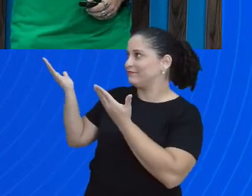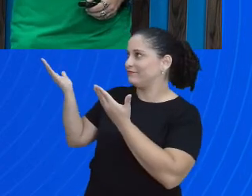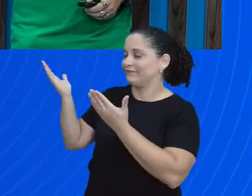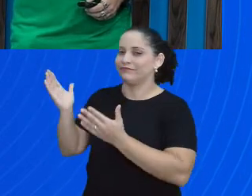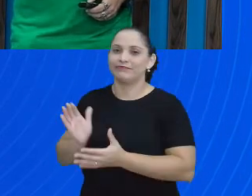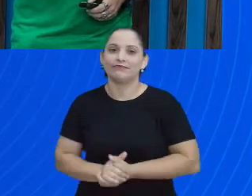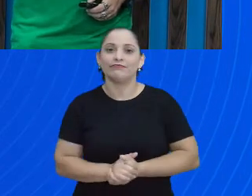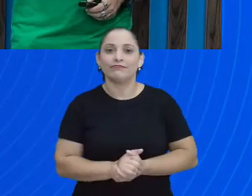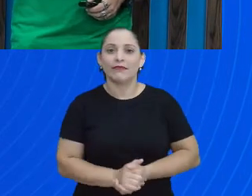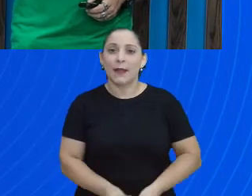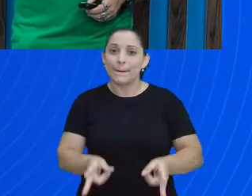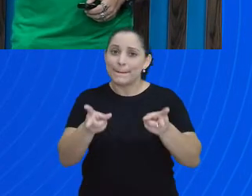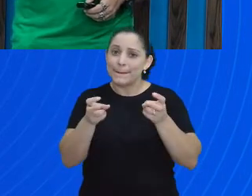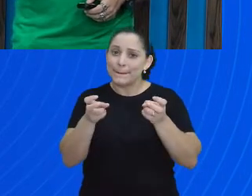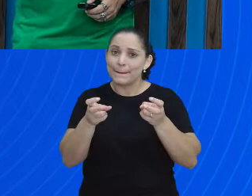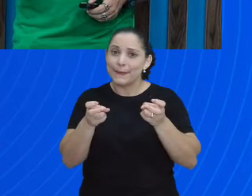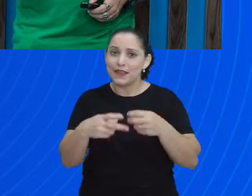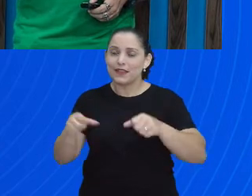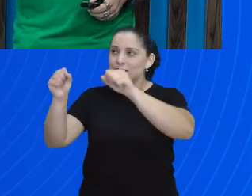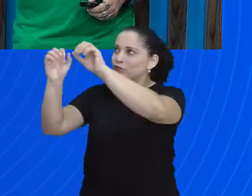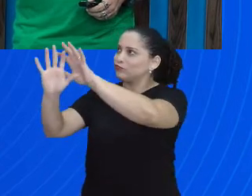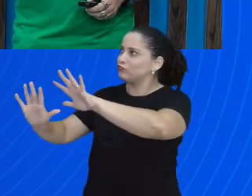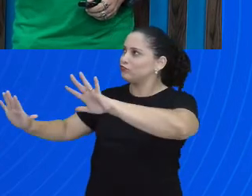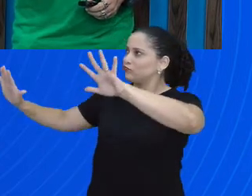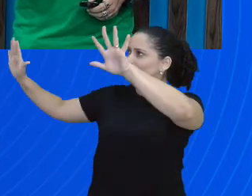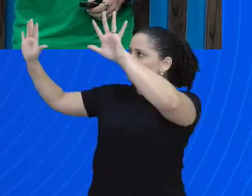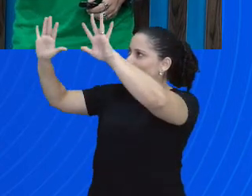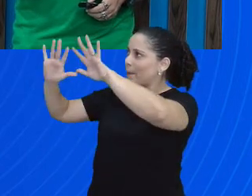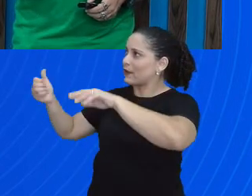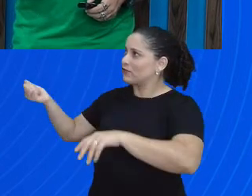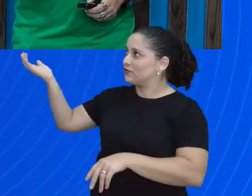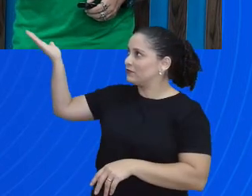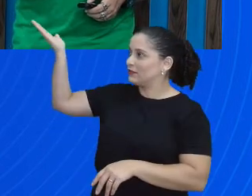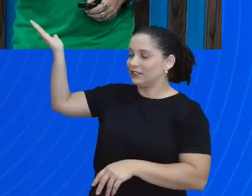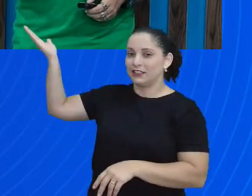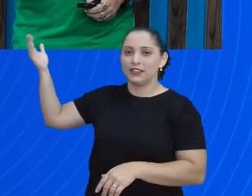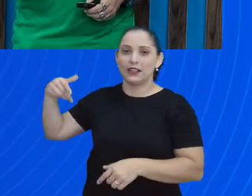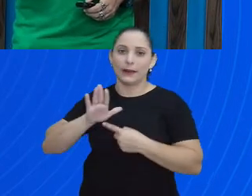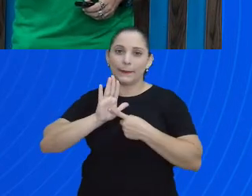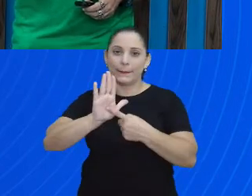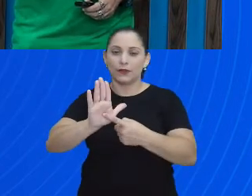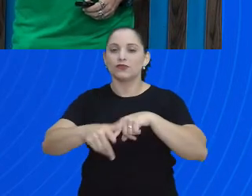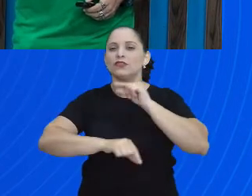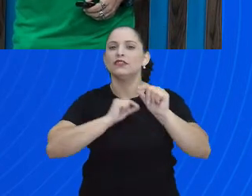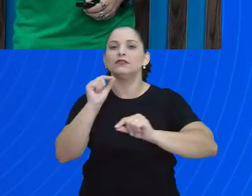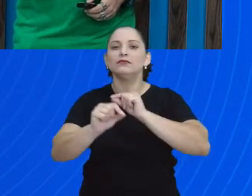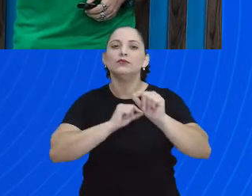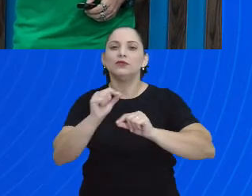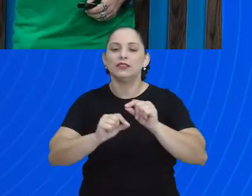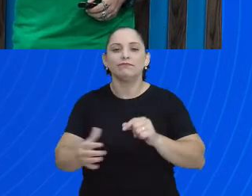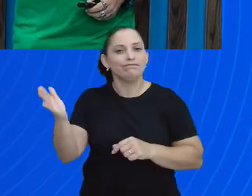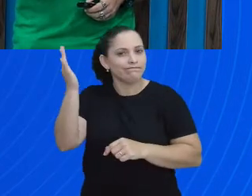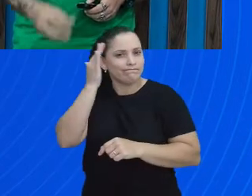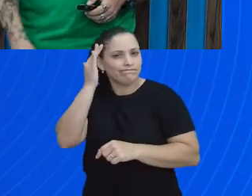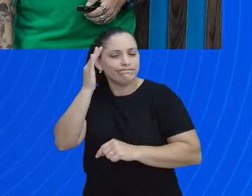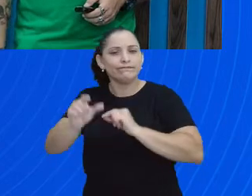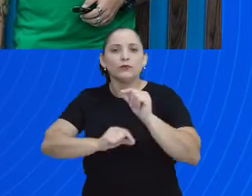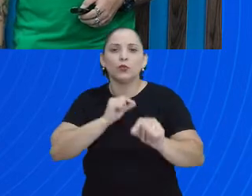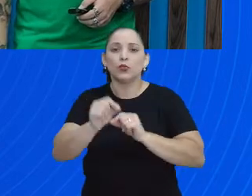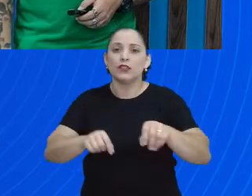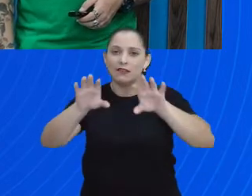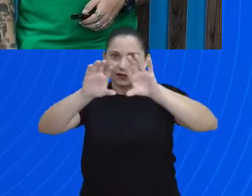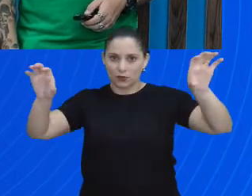Então percebe que essa imagem aí, ela traz a referência do que a gente precisa compreender do que é a equação nesse